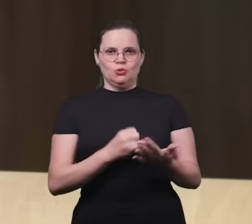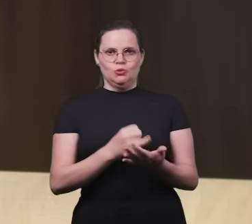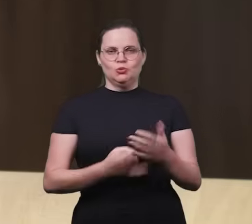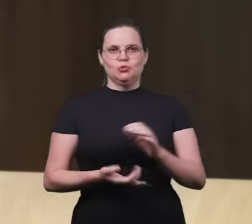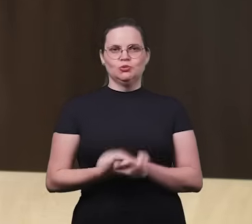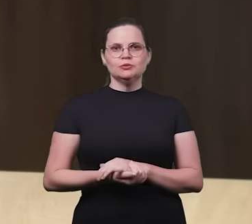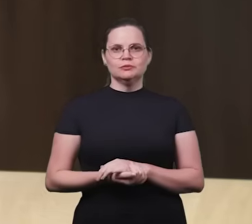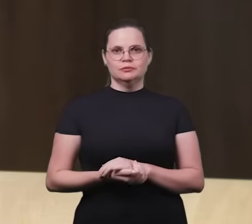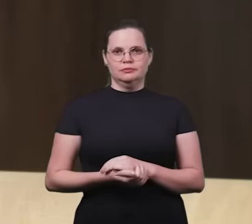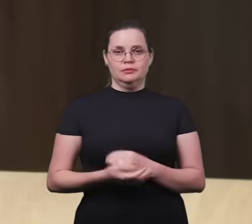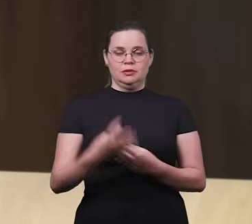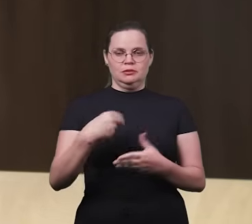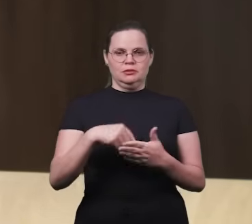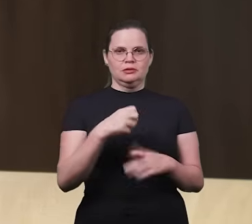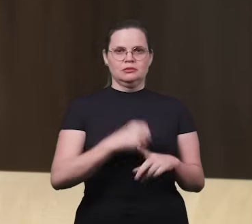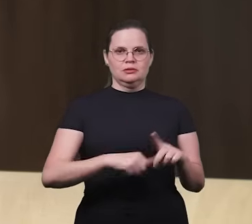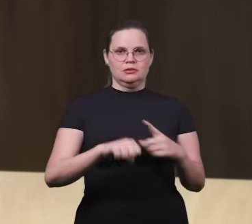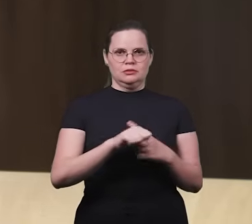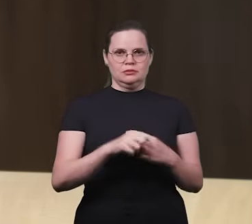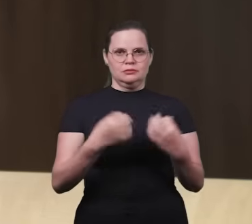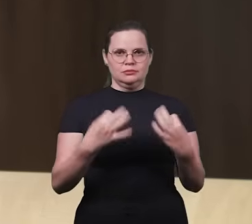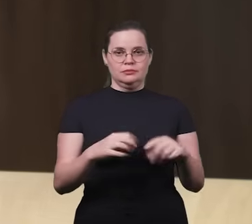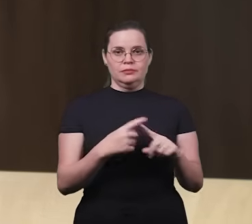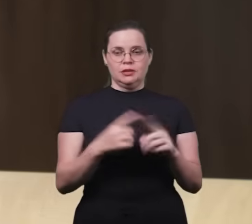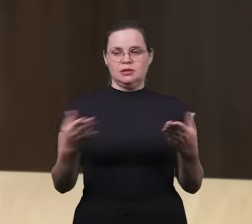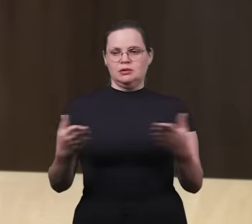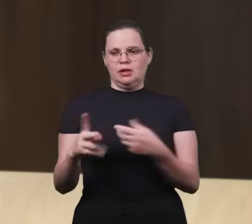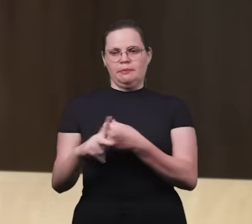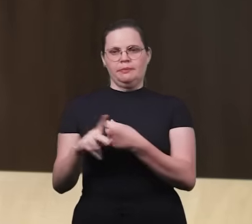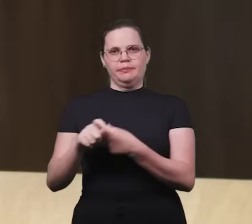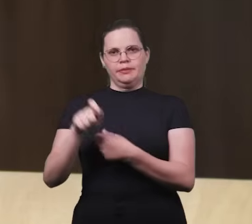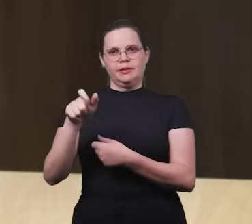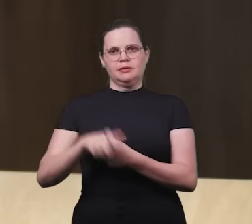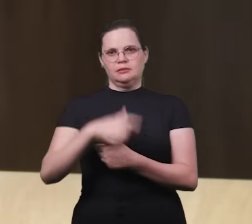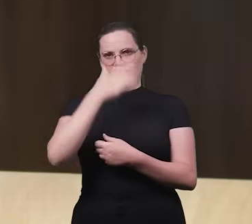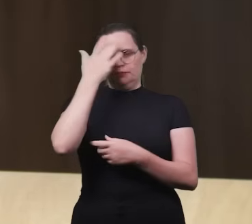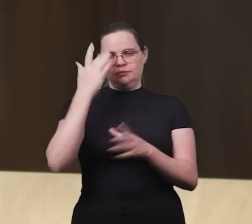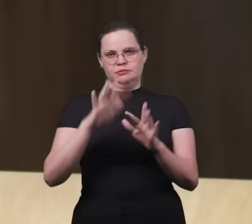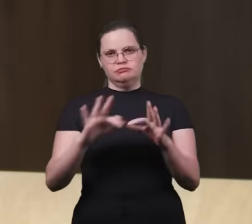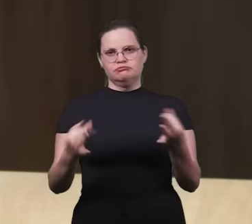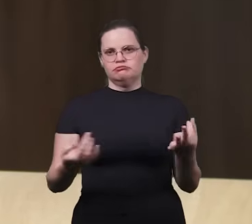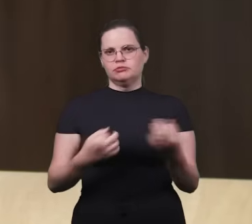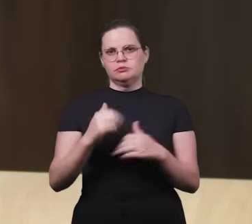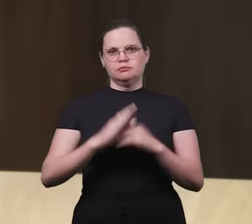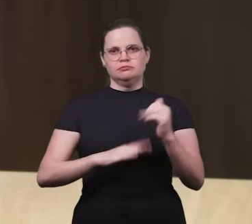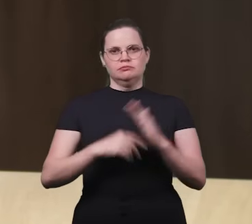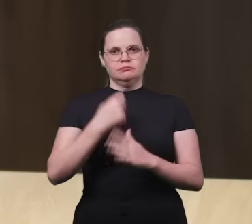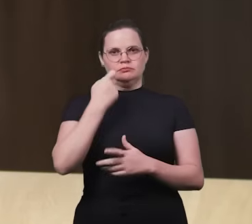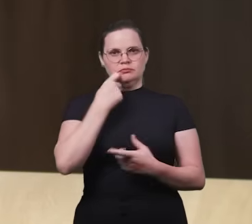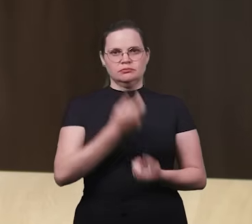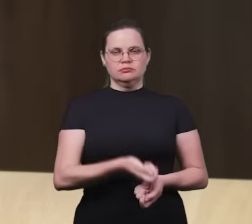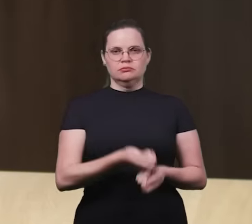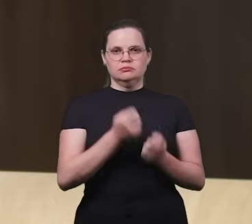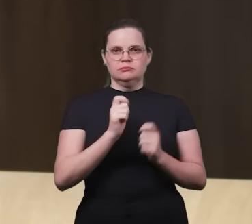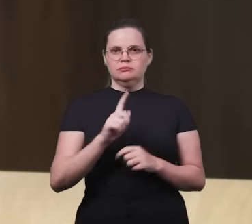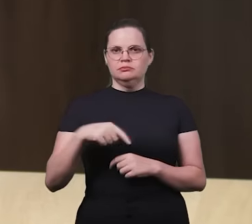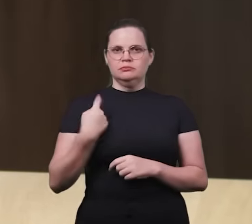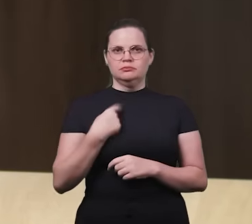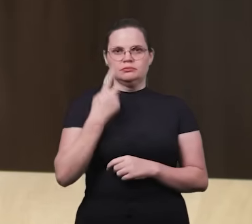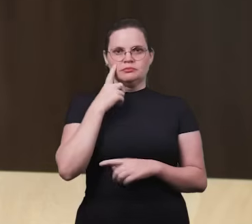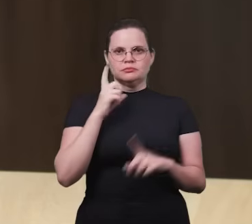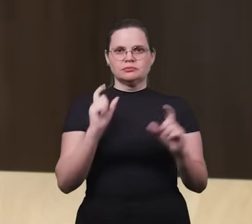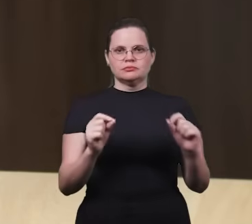de destaque na sociedade. E agora Pedro, uma pessoa simples, pescador. Nós vemos aqui